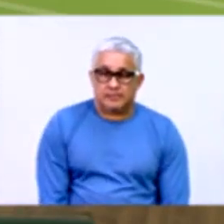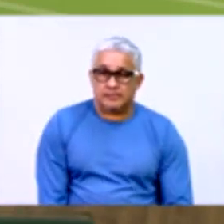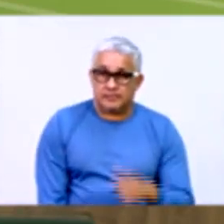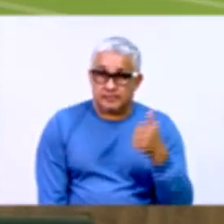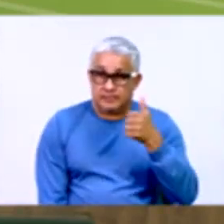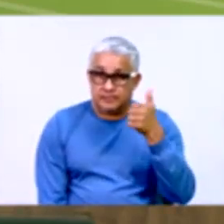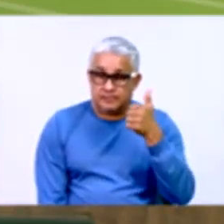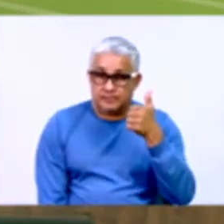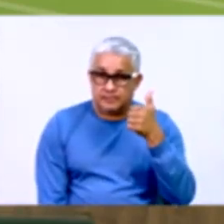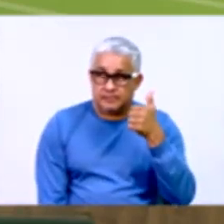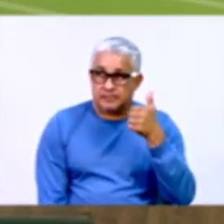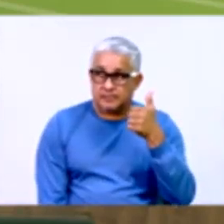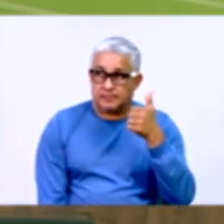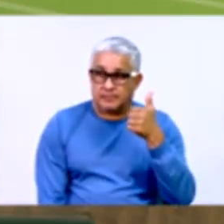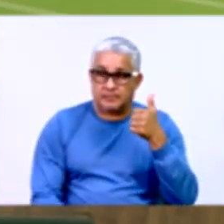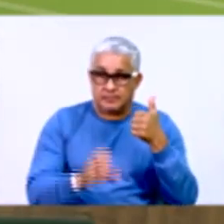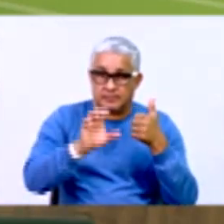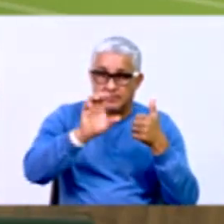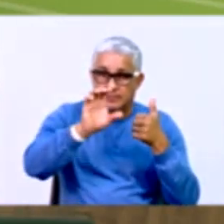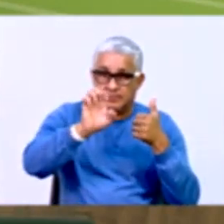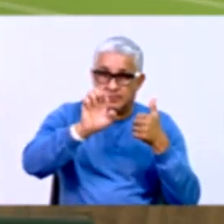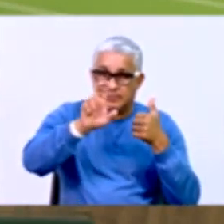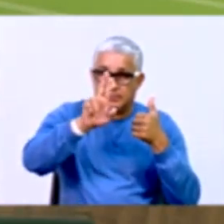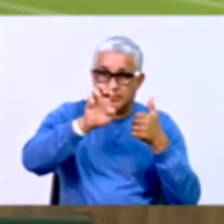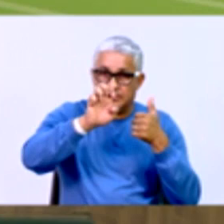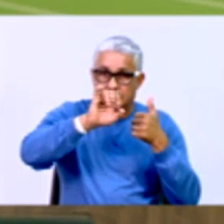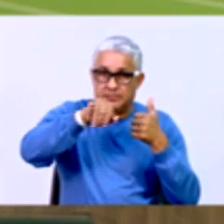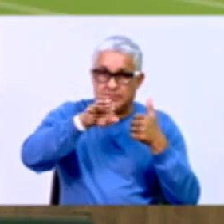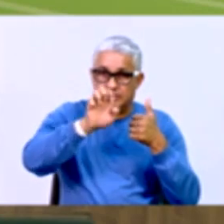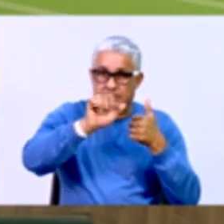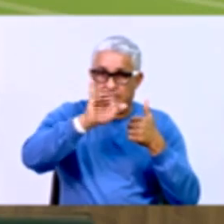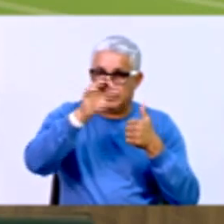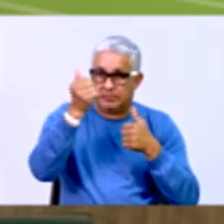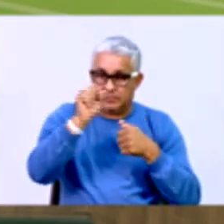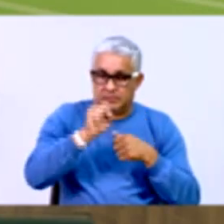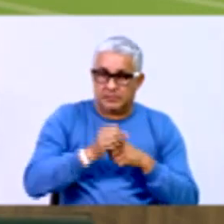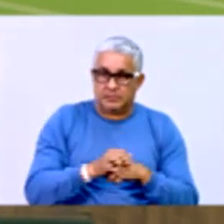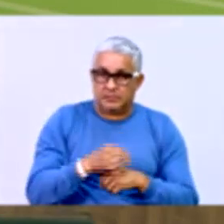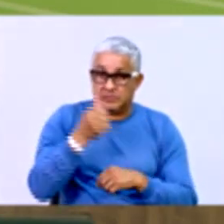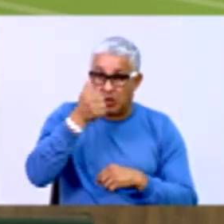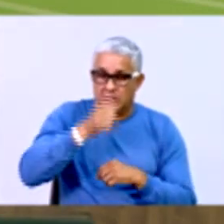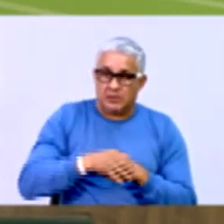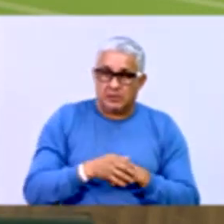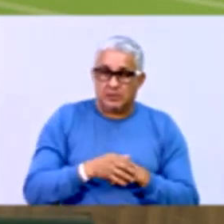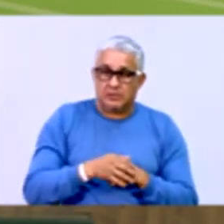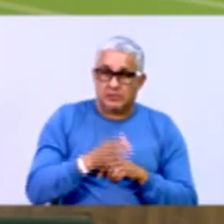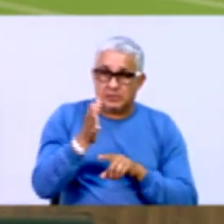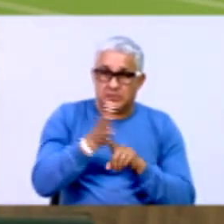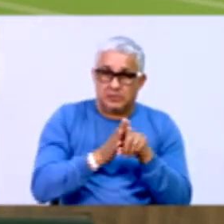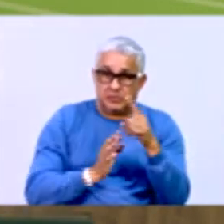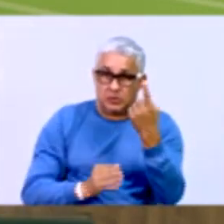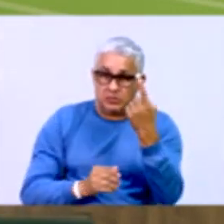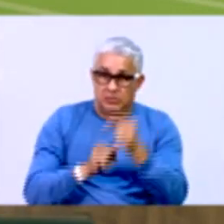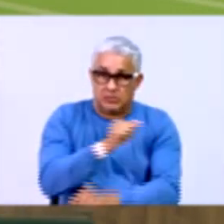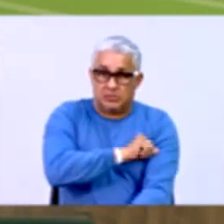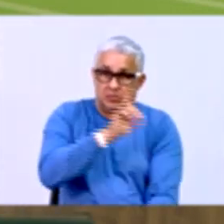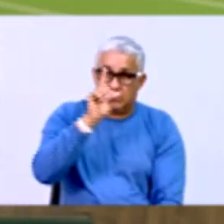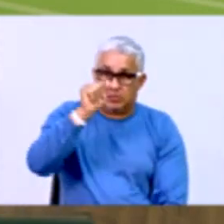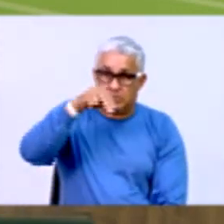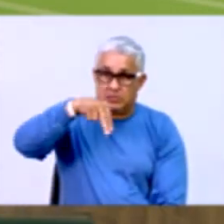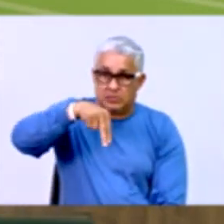Primeira participação, cerejeiras. Parabéns, cerejeiras aí, olha aí. A questão 1, a aluna